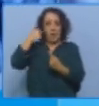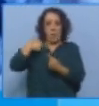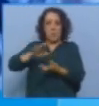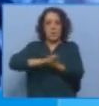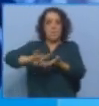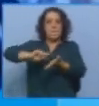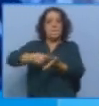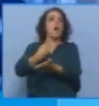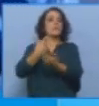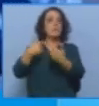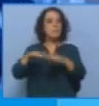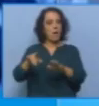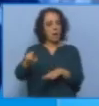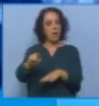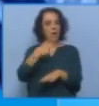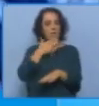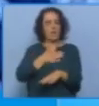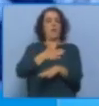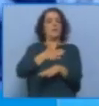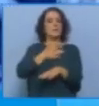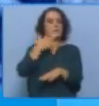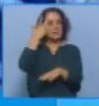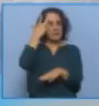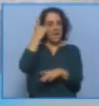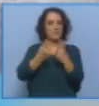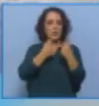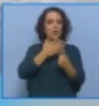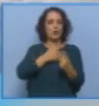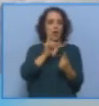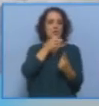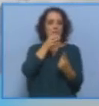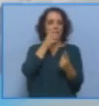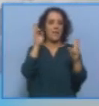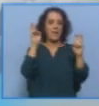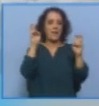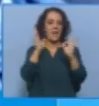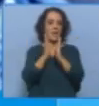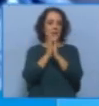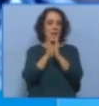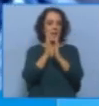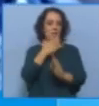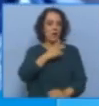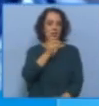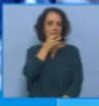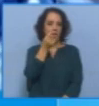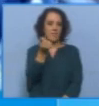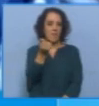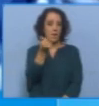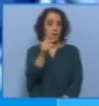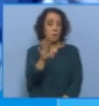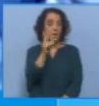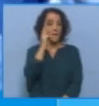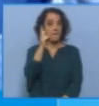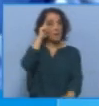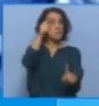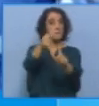imprescindíveis. E isso, acho que estas leituras também nos tocam aí. Às vezes não gostamos muito de falar de dinheiro, não é? Na nossa igreja. Mas realmente a vida é uma missão, e também é